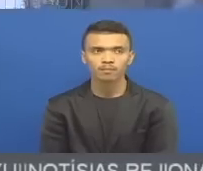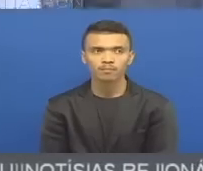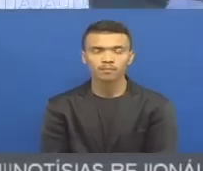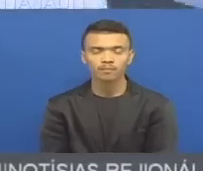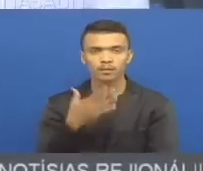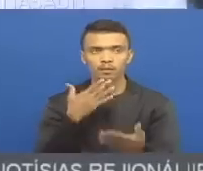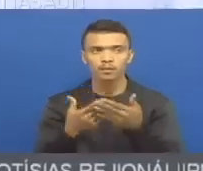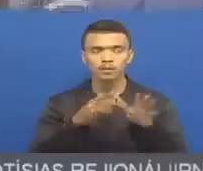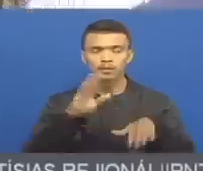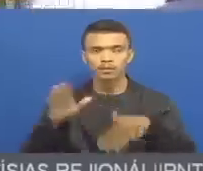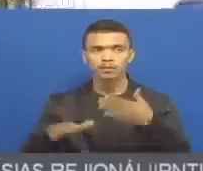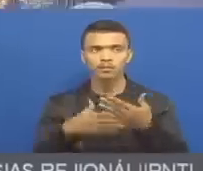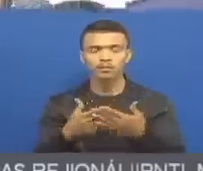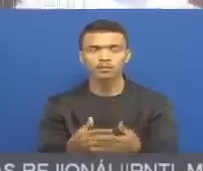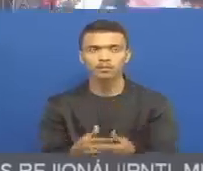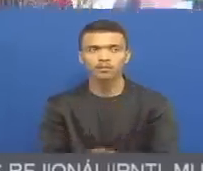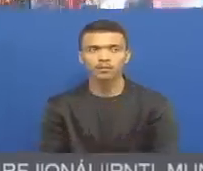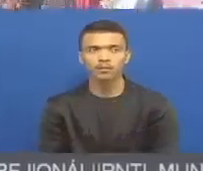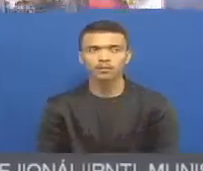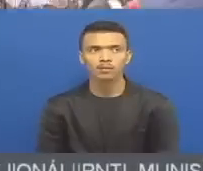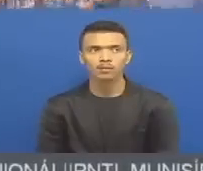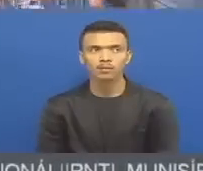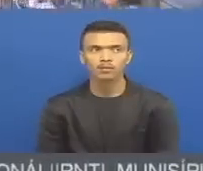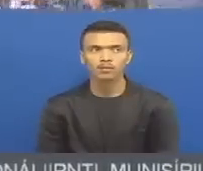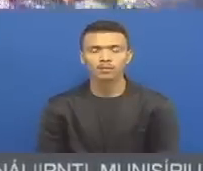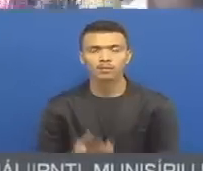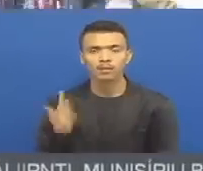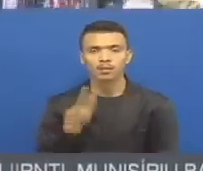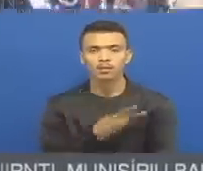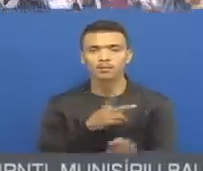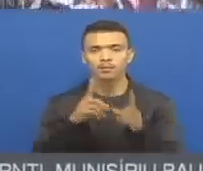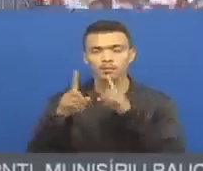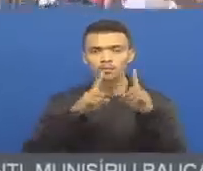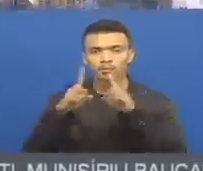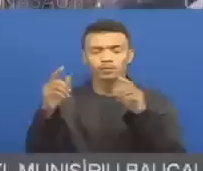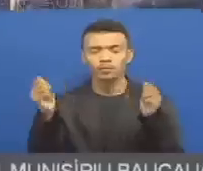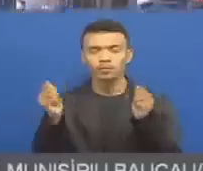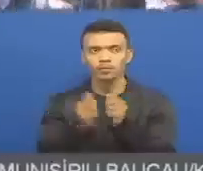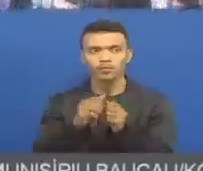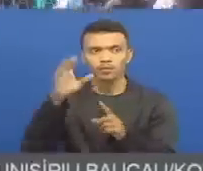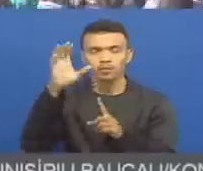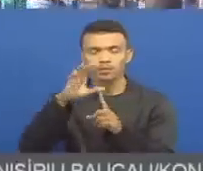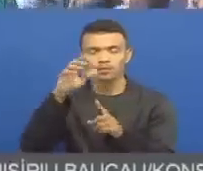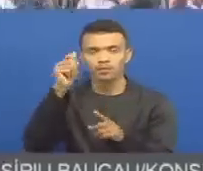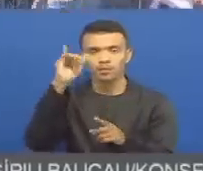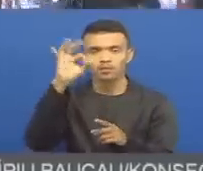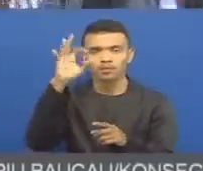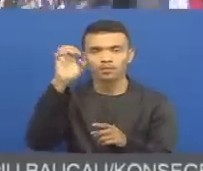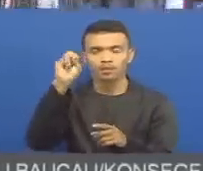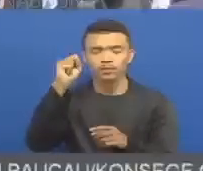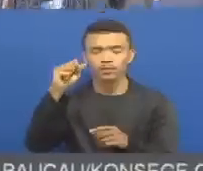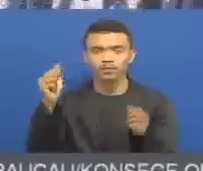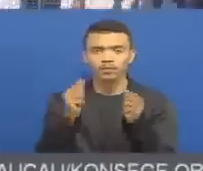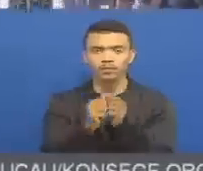Diak malu kare naing radio televisão Timor-Leste dan nema kami ninia dadalia ho sub inspetur IFAESA relasona inspeção ne bema